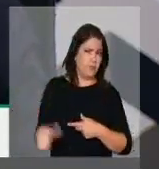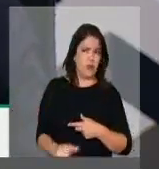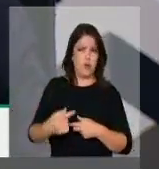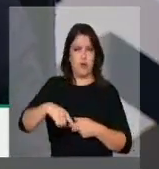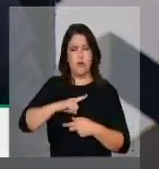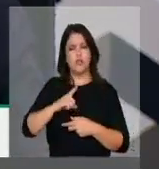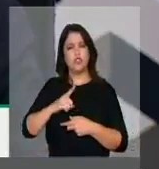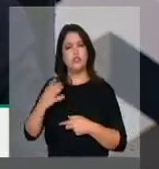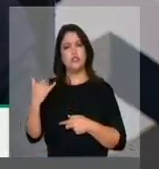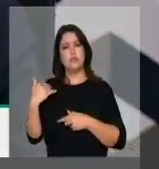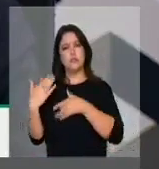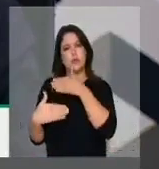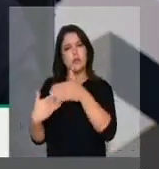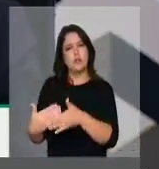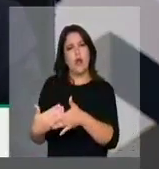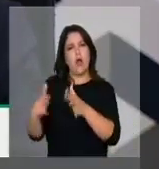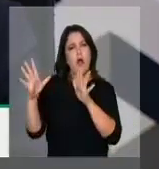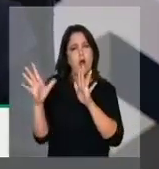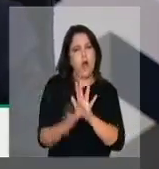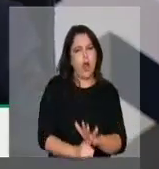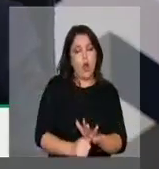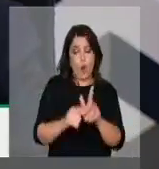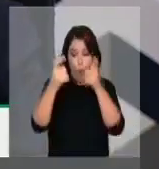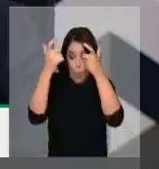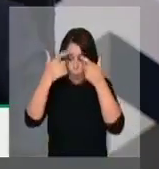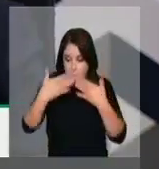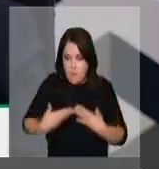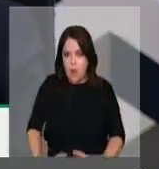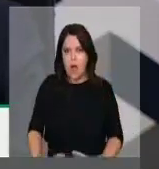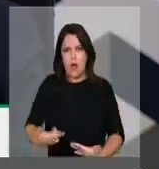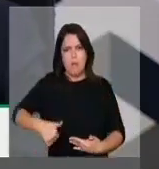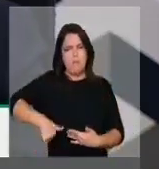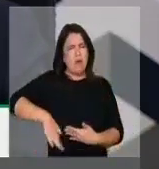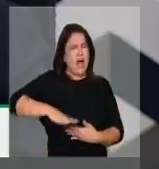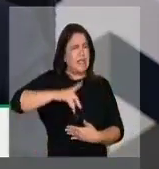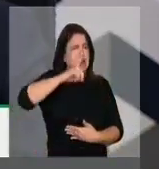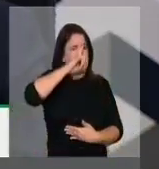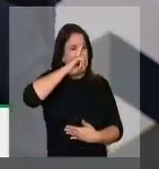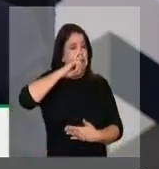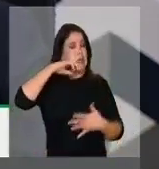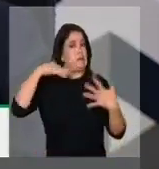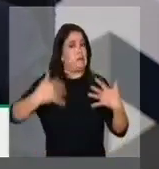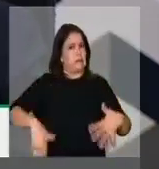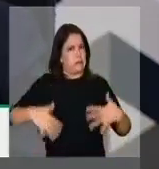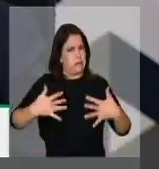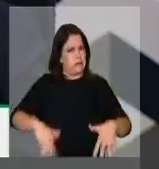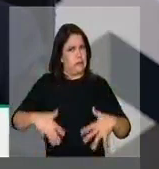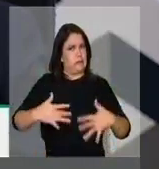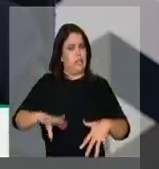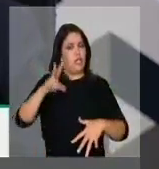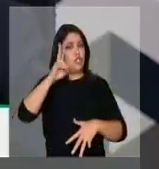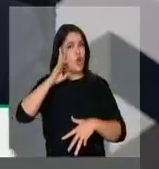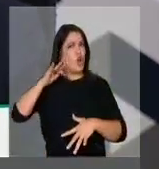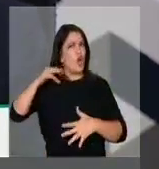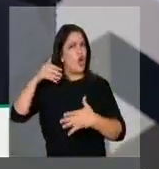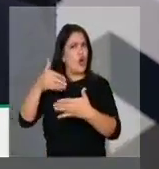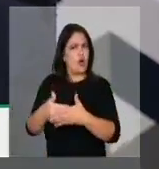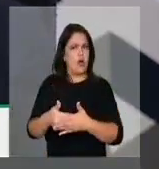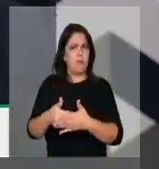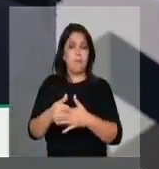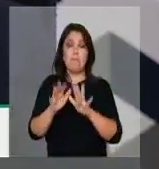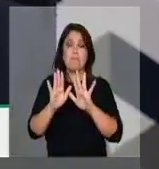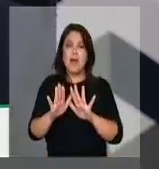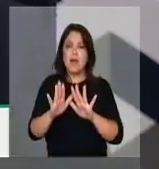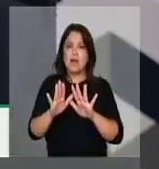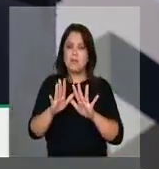Nós saímos dos processos de corrupção humana mais graves que a história já conheceu. Mas